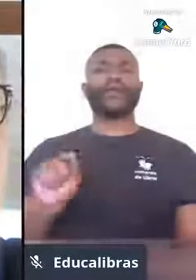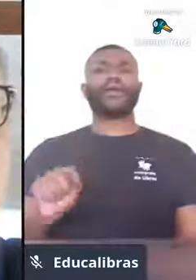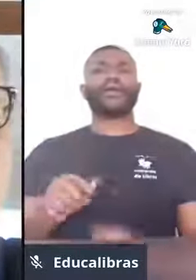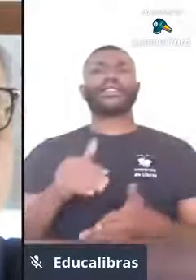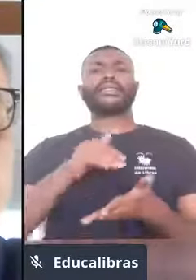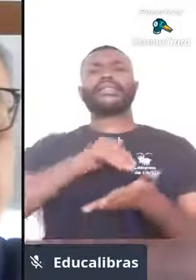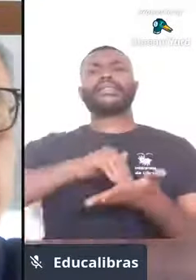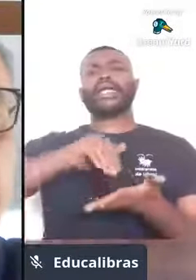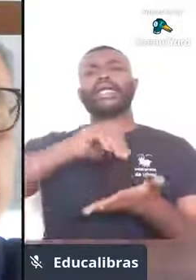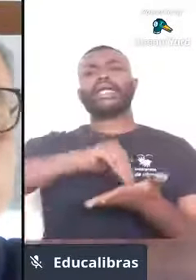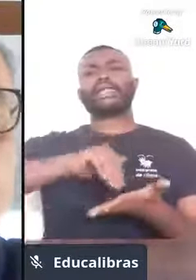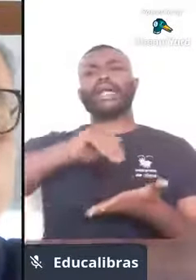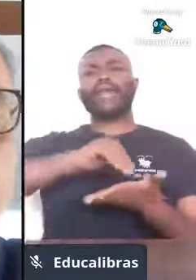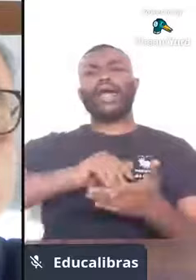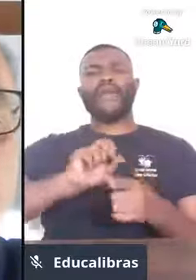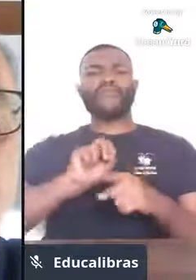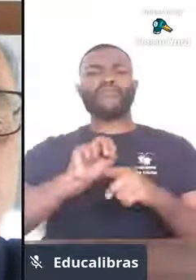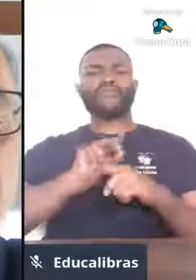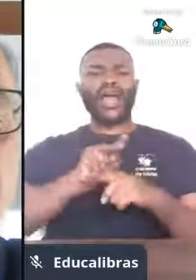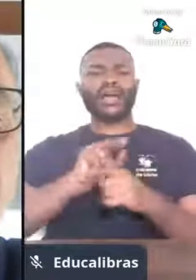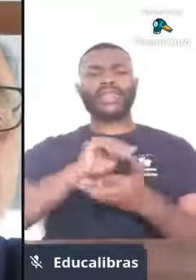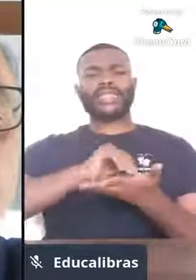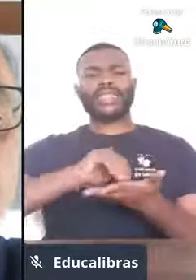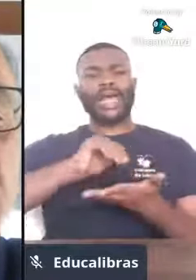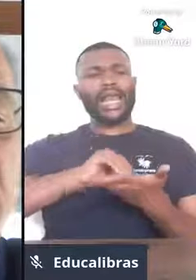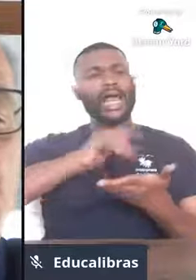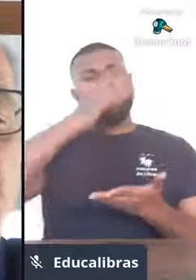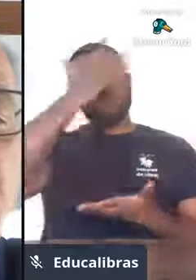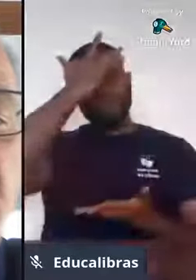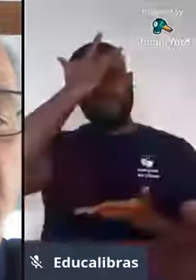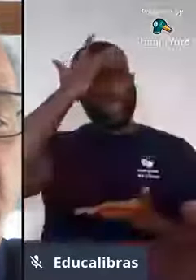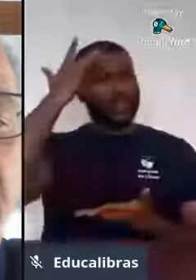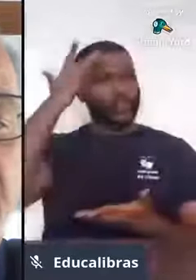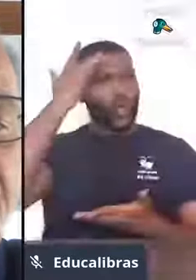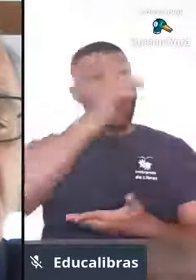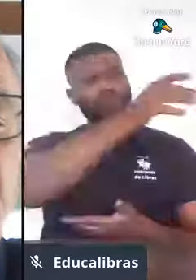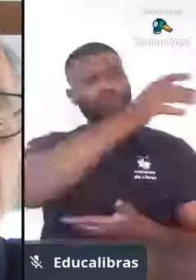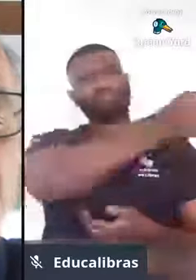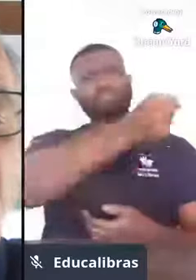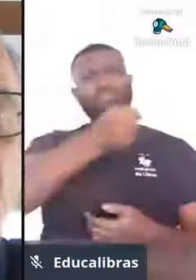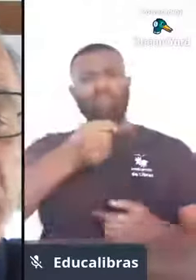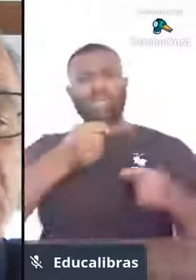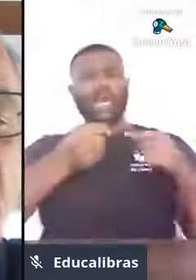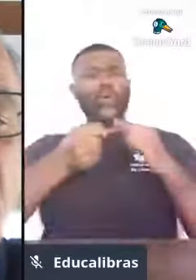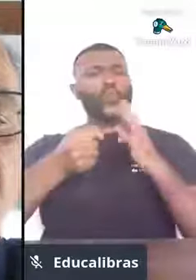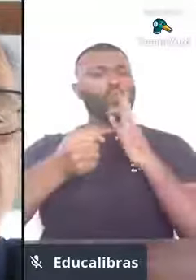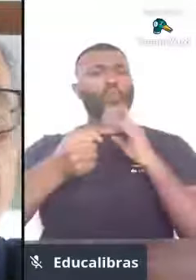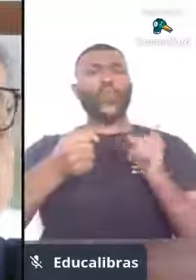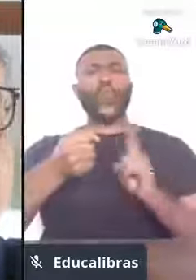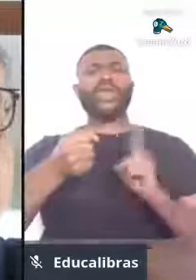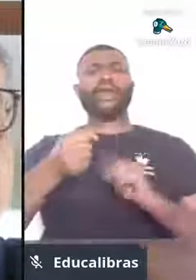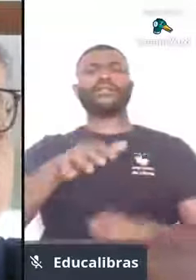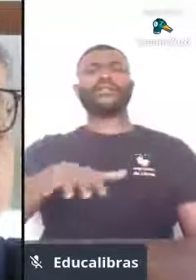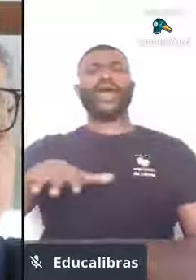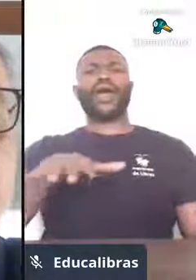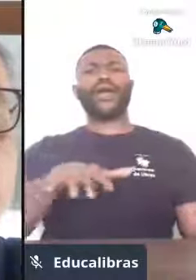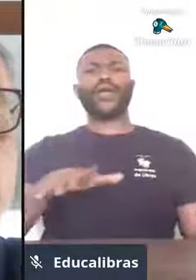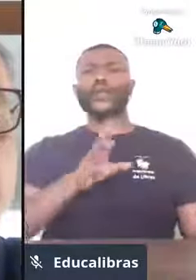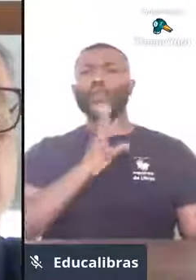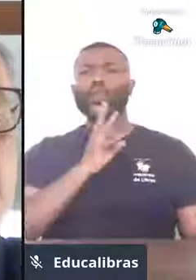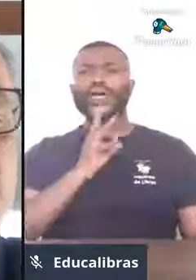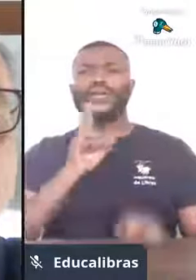dar o cargo de secretário municipal a uma pessoa que não tem conhecimento da área, que não tenha conhecimento da deficiência, simplesmente